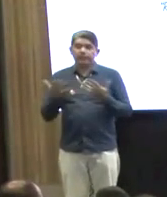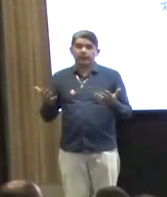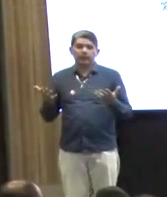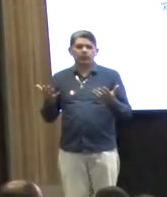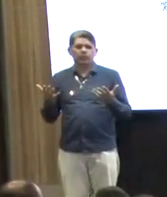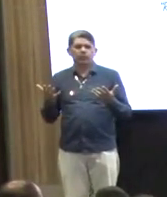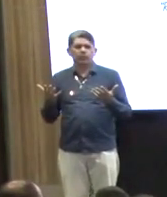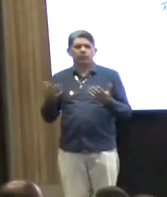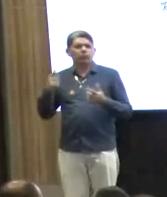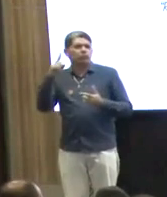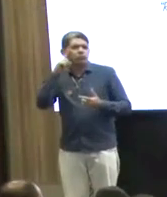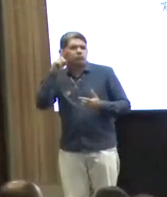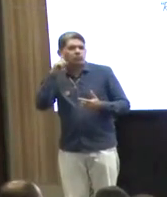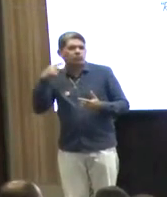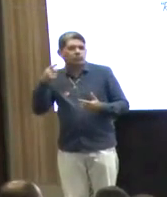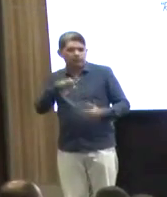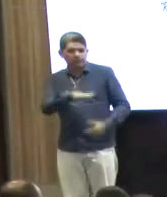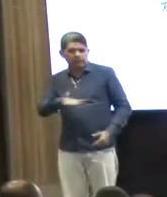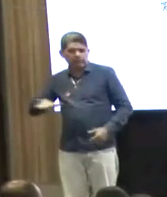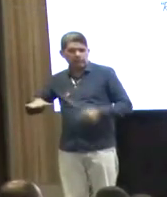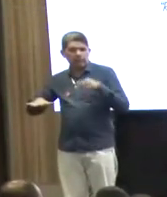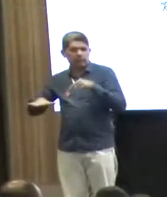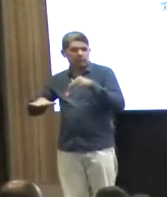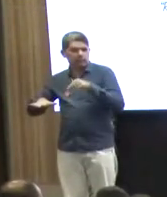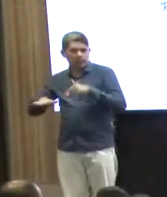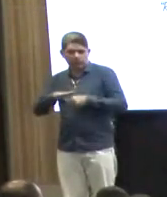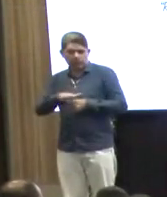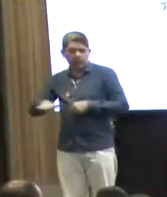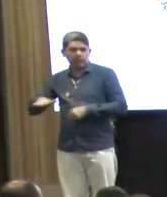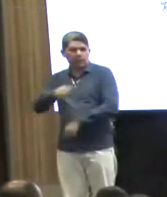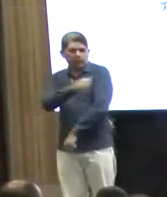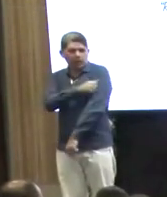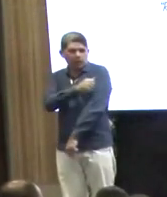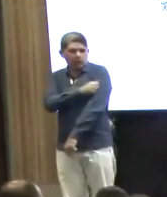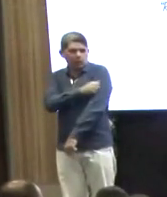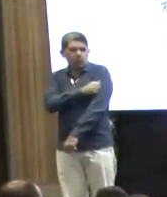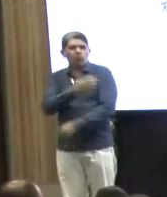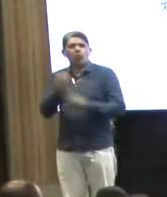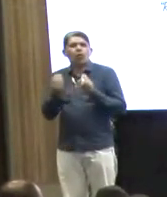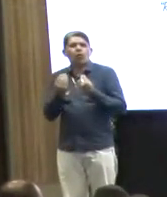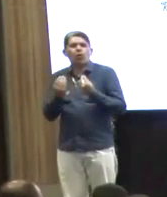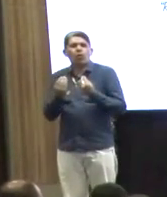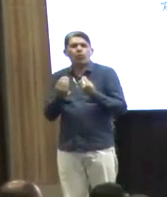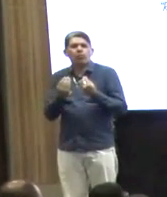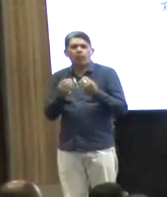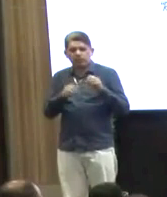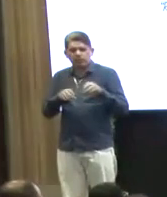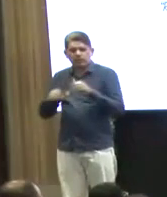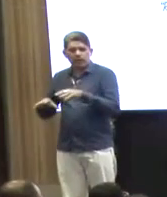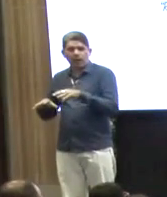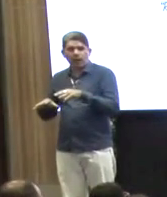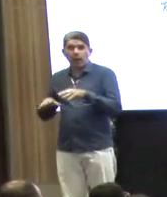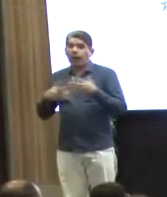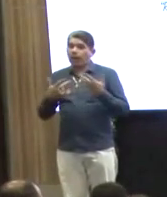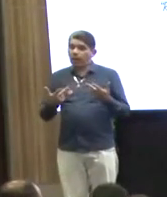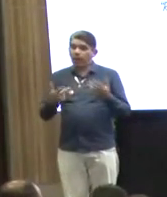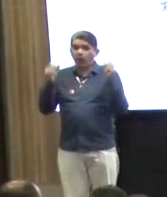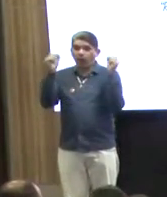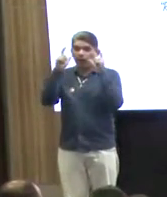muitas vezes com a criançada, os nossos alunos. Né? Percebe, eu estou falando demais, eu estou chamando a atenção para muita